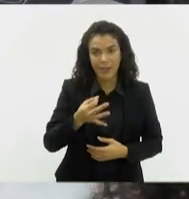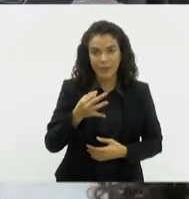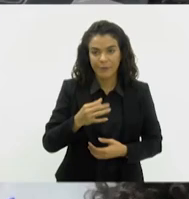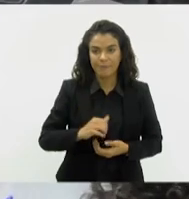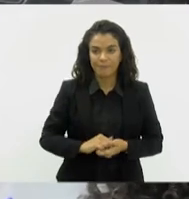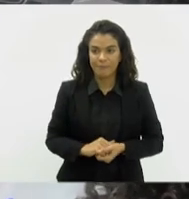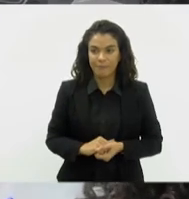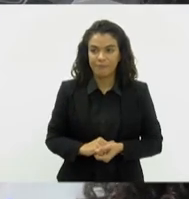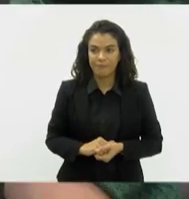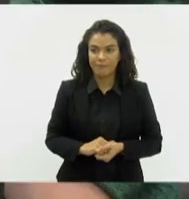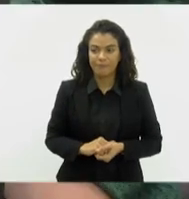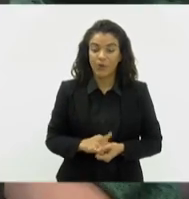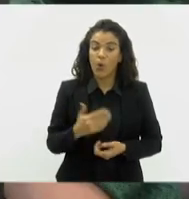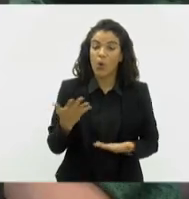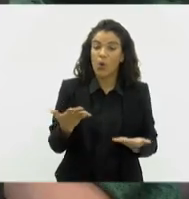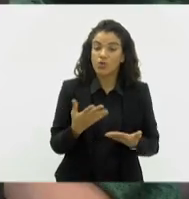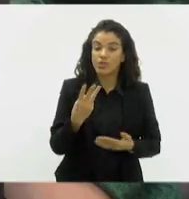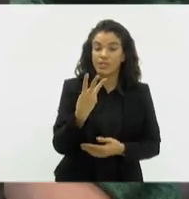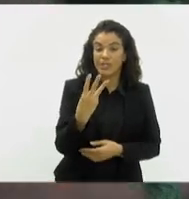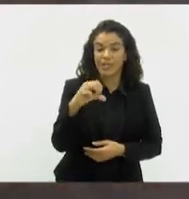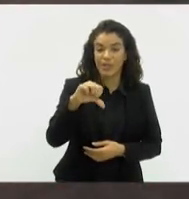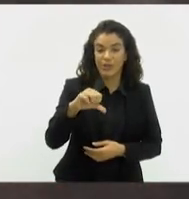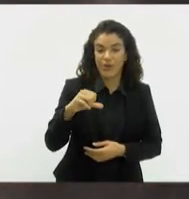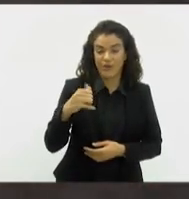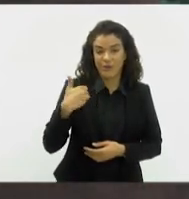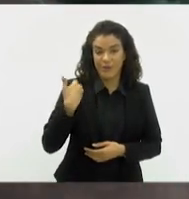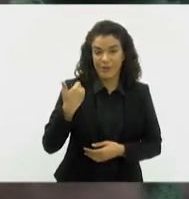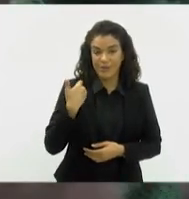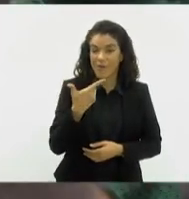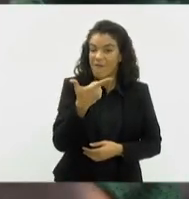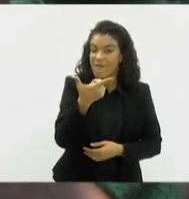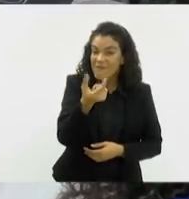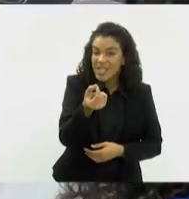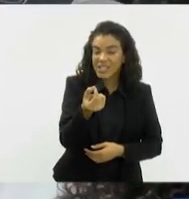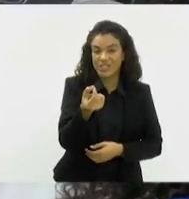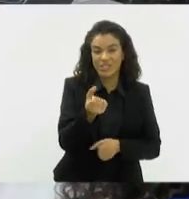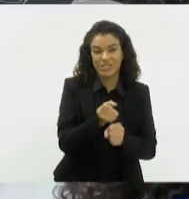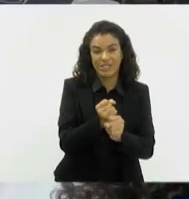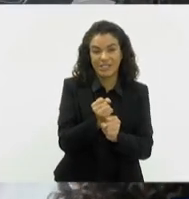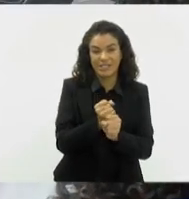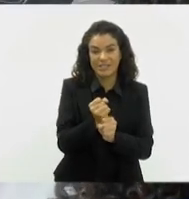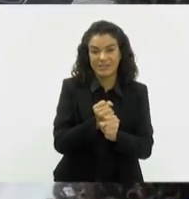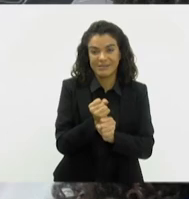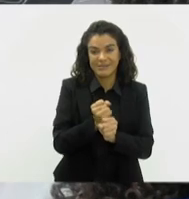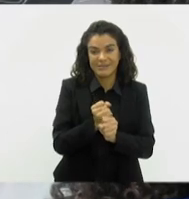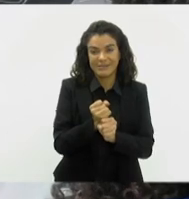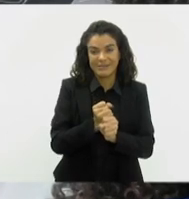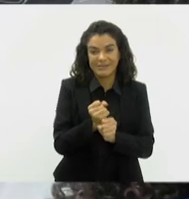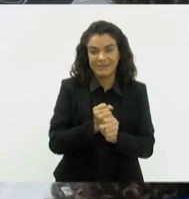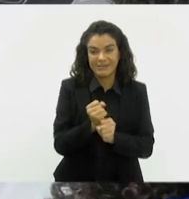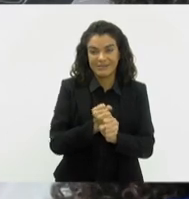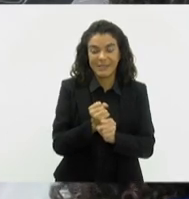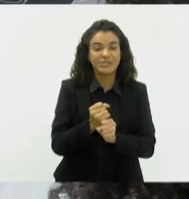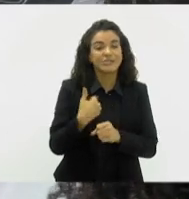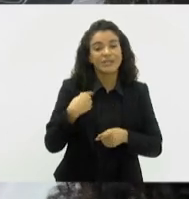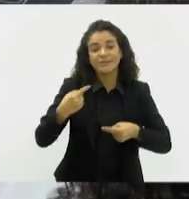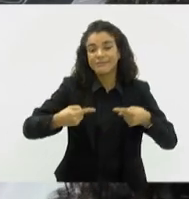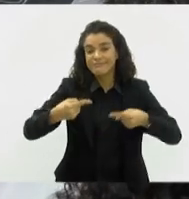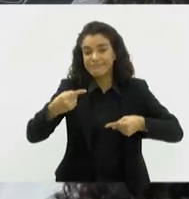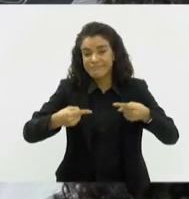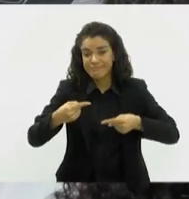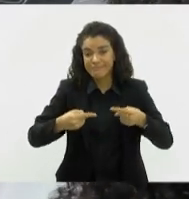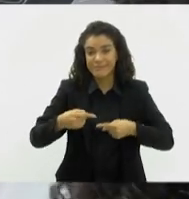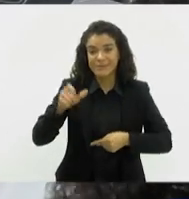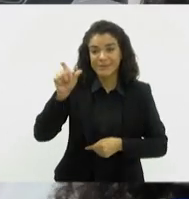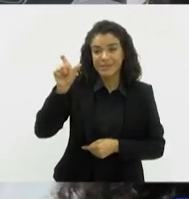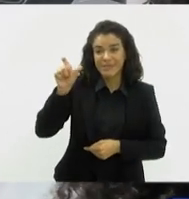senhor tem hoje? Hoje eu estou com 39 anos. Faz 20 anos o deputada Dani, mas aí, a gente tá discutindo se determinado indivíduo